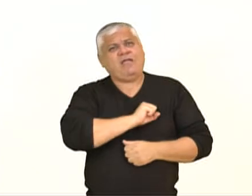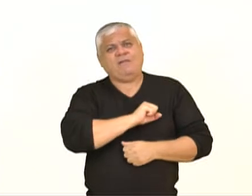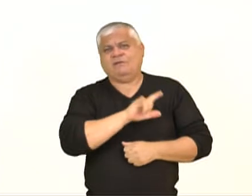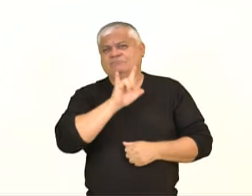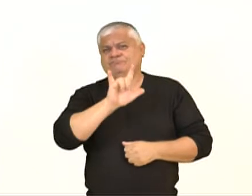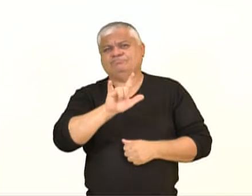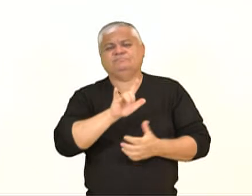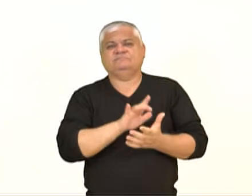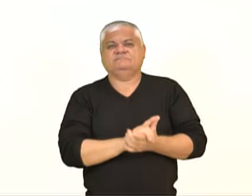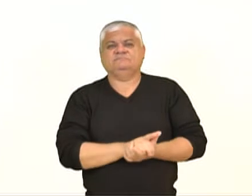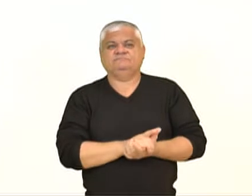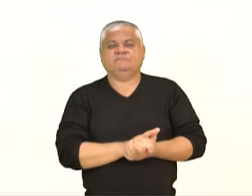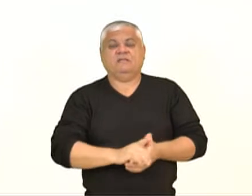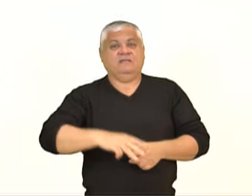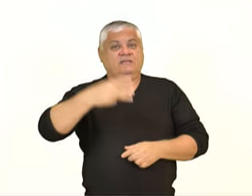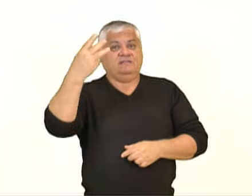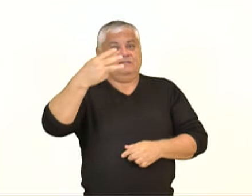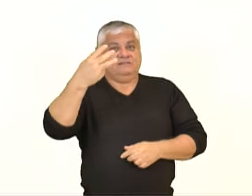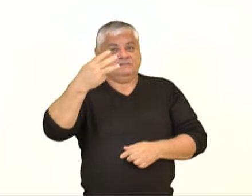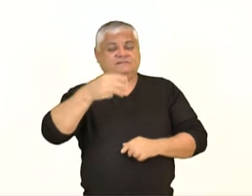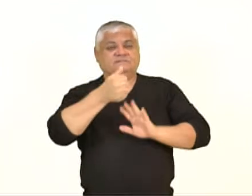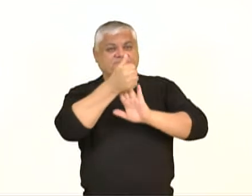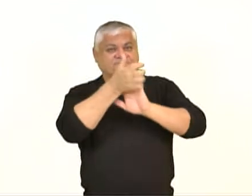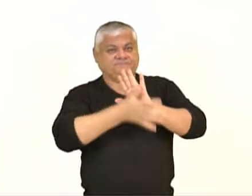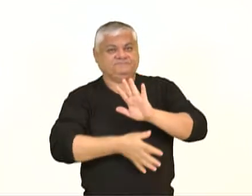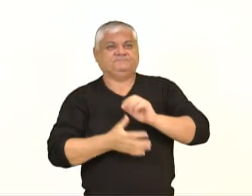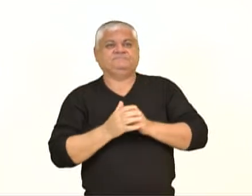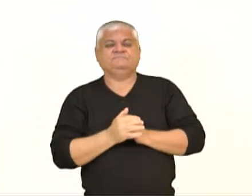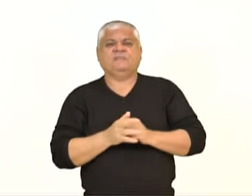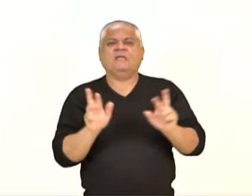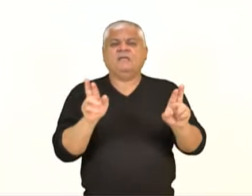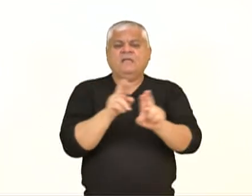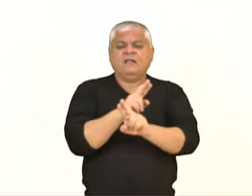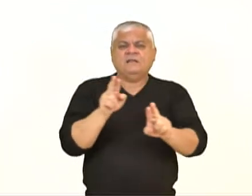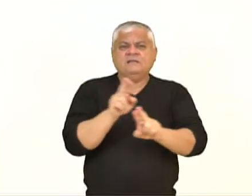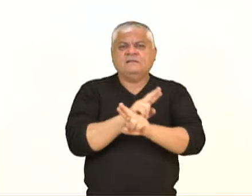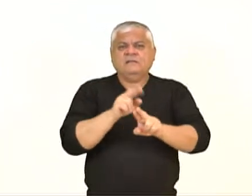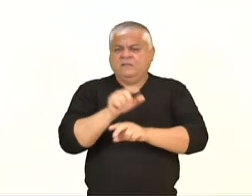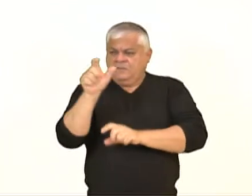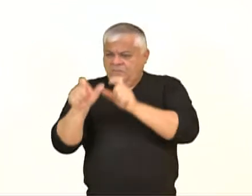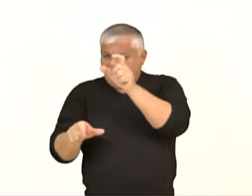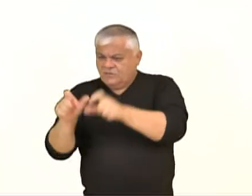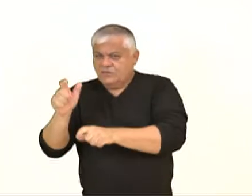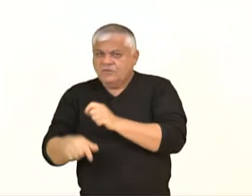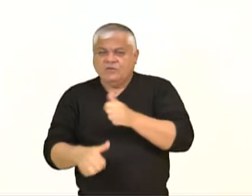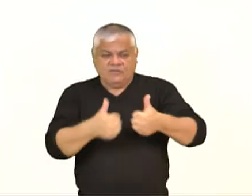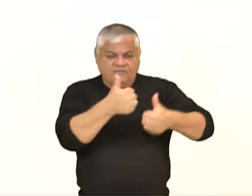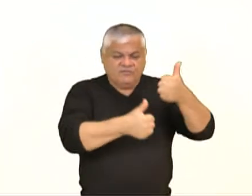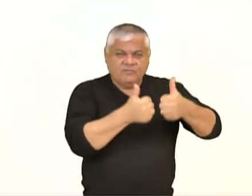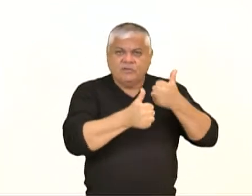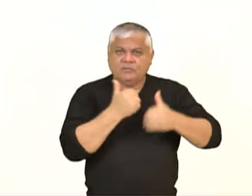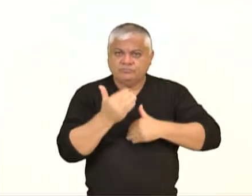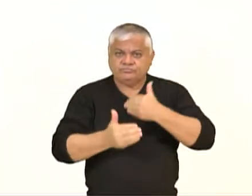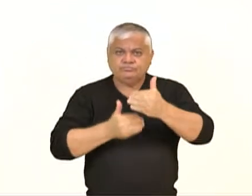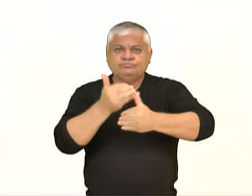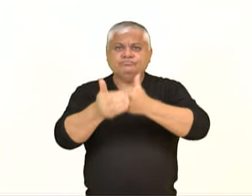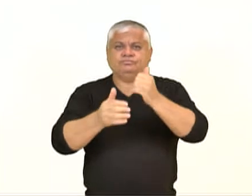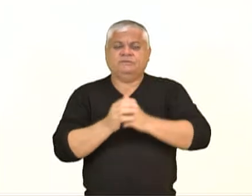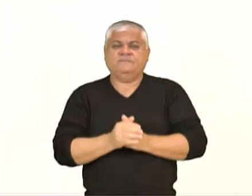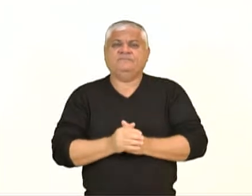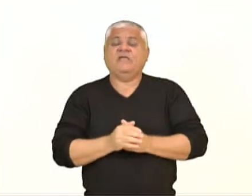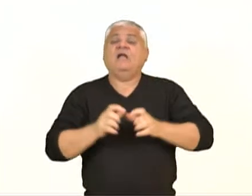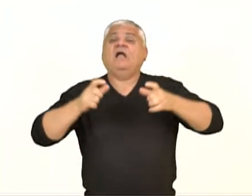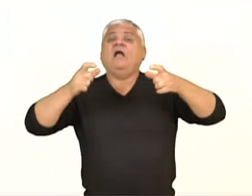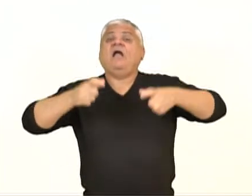então à nossa terceira reflexão. A relação das pessoas com o futebol parece evoluir com o tempo? Em qual parte